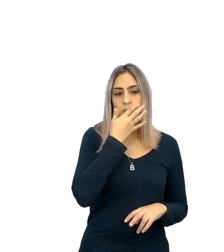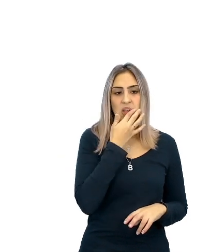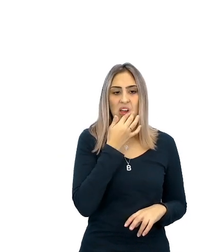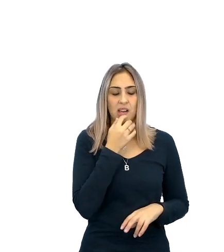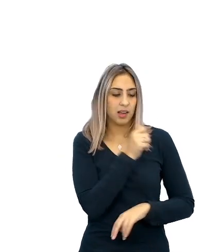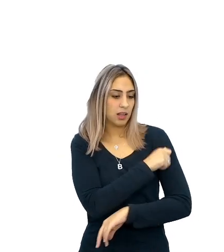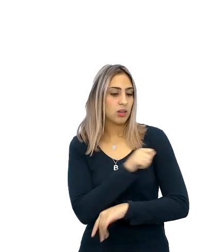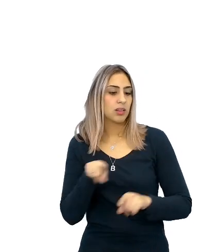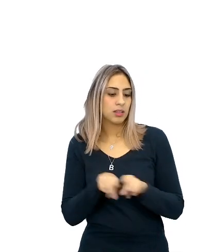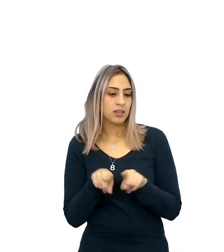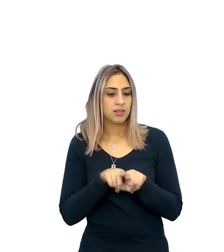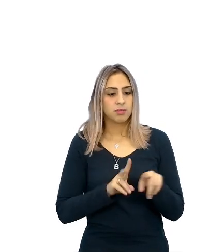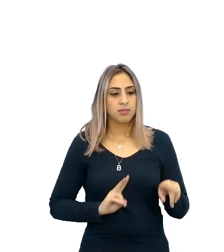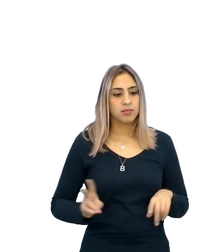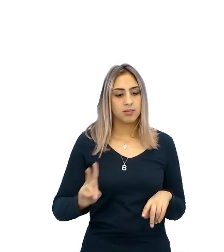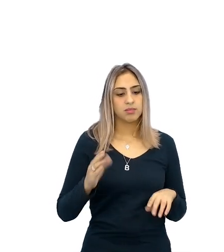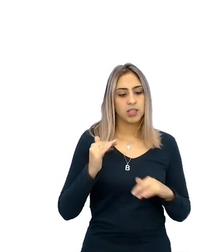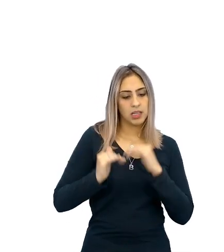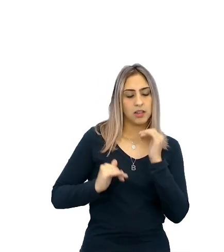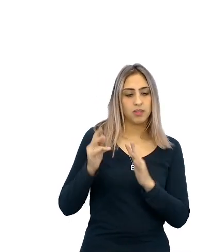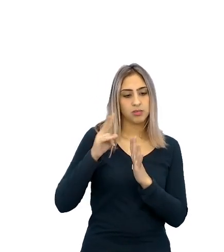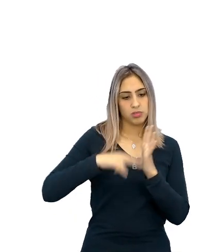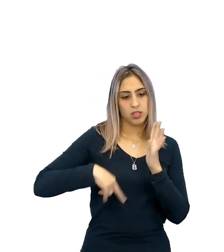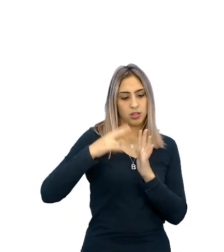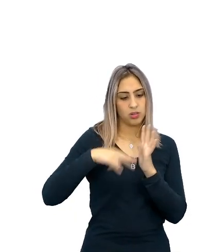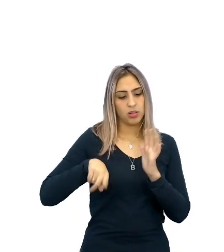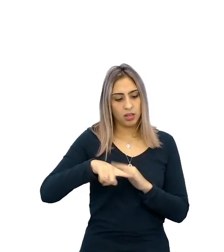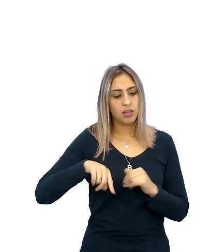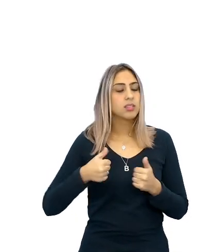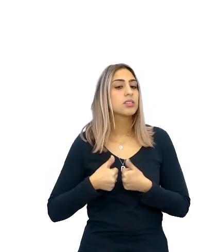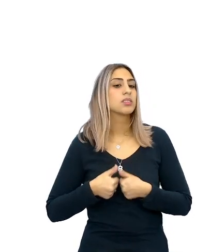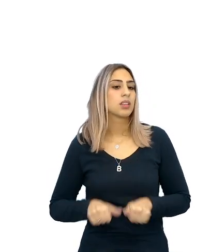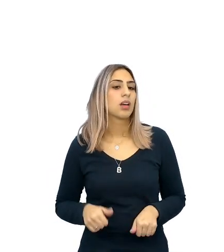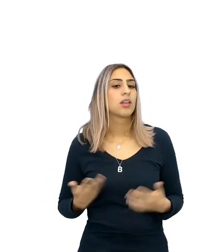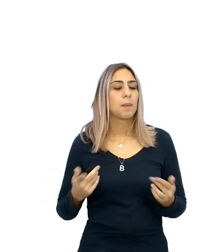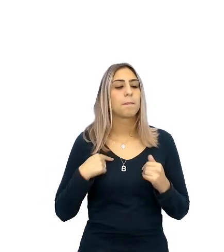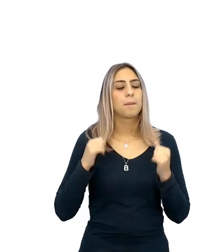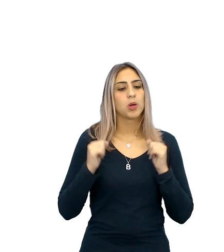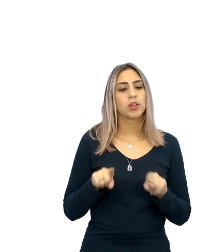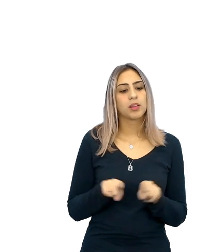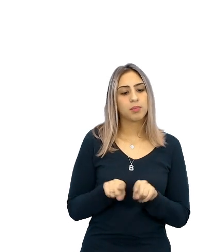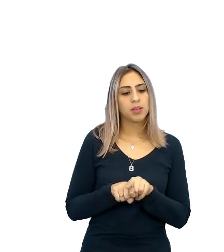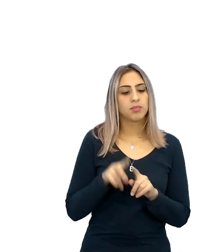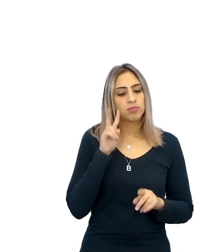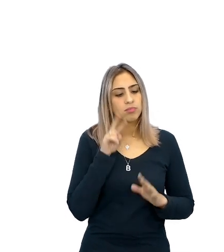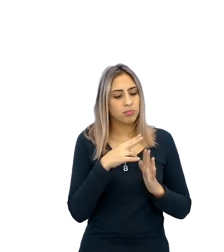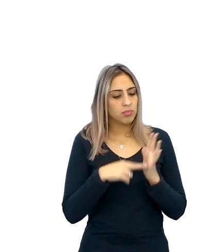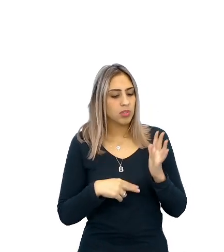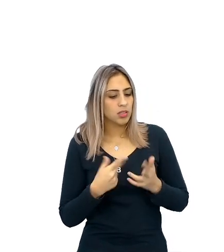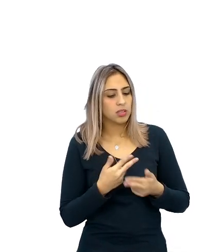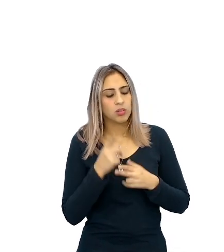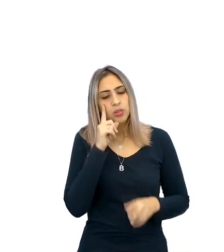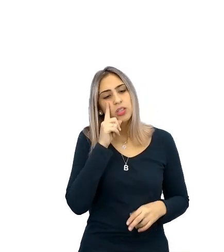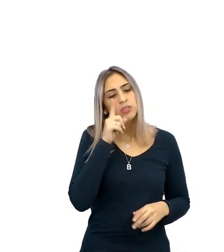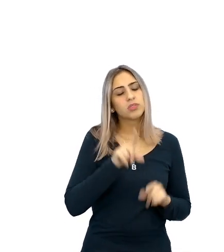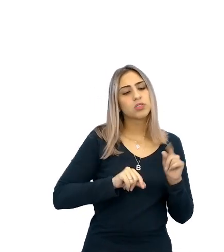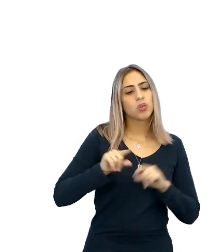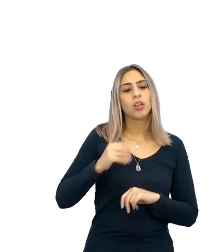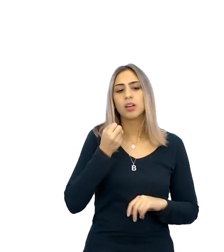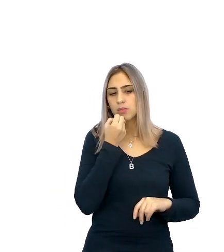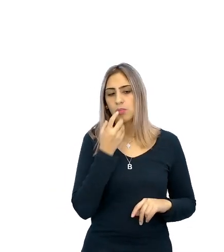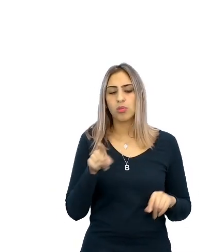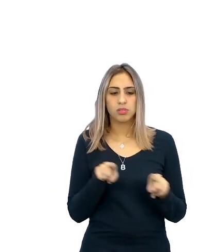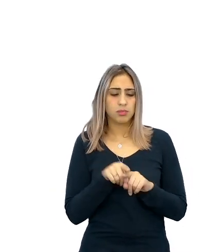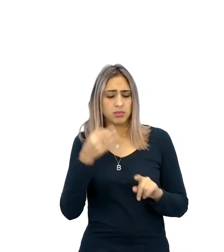estudantes, mas também sim em que níveis de leitura eles estão. Podemos também correr o risco de não fazermos escolhas boas